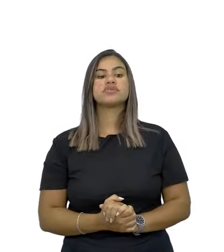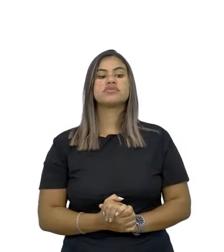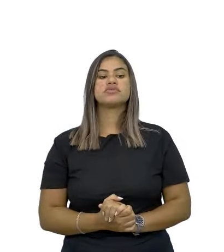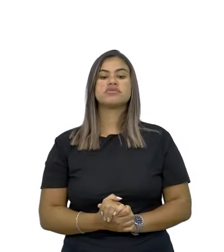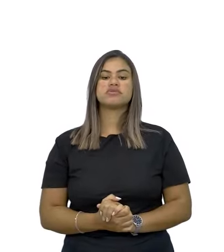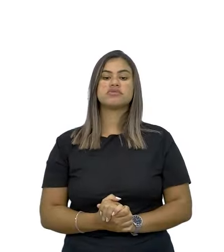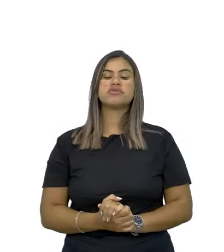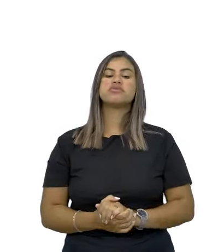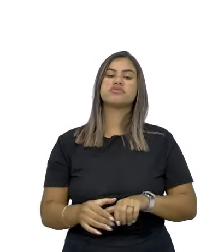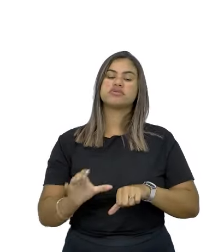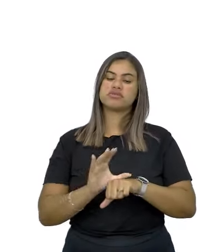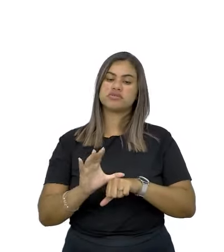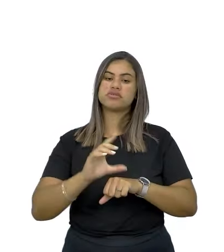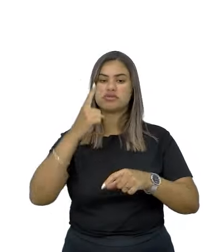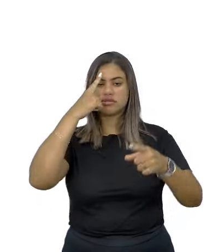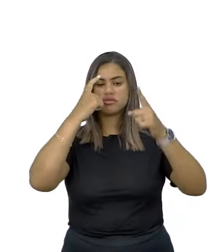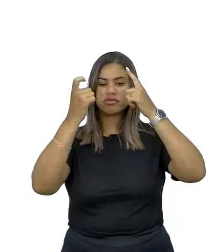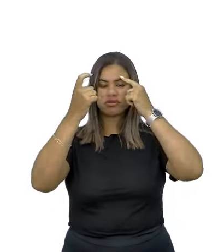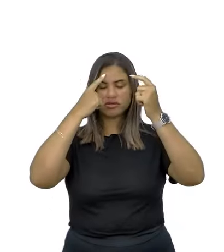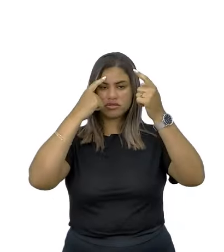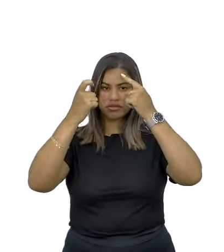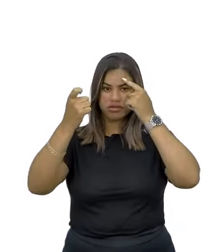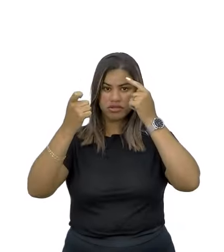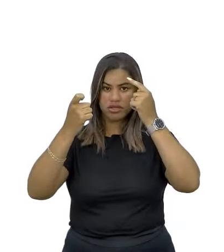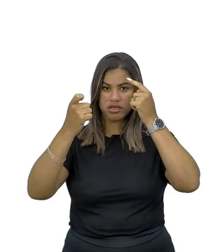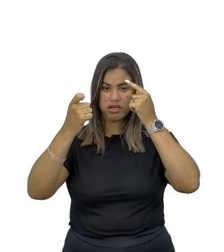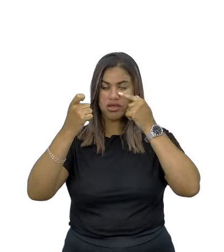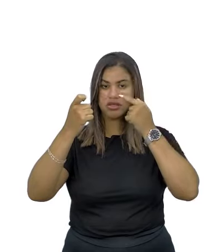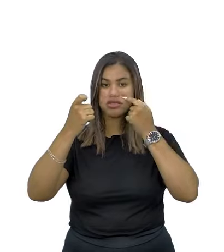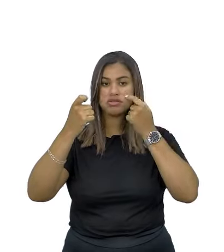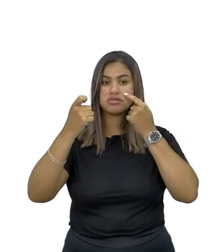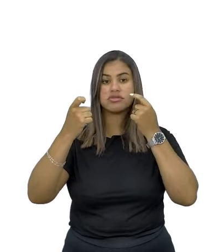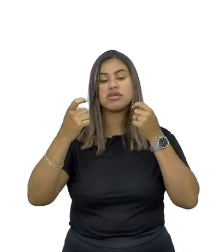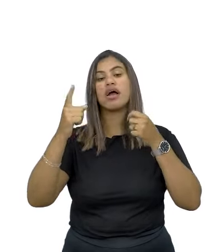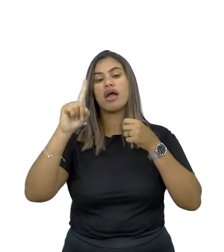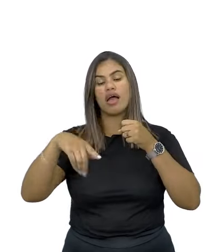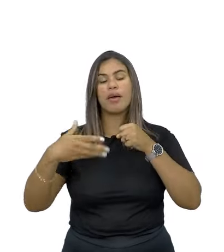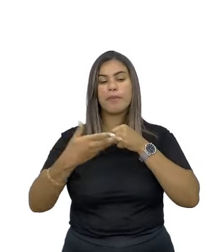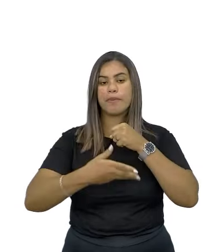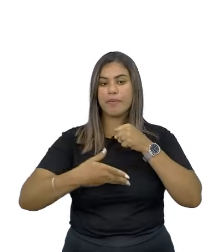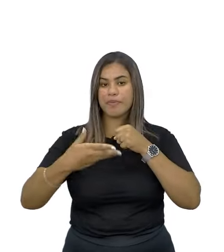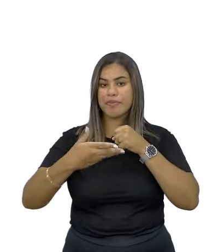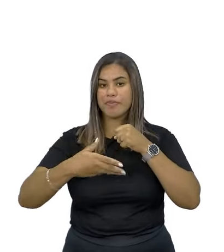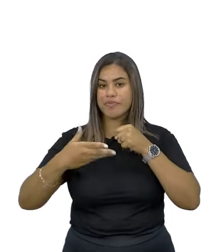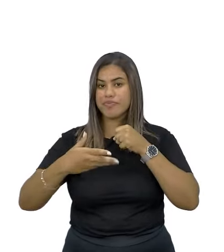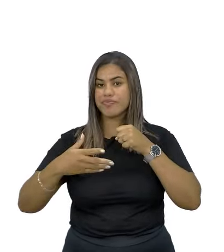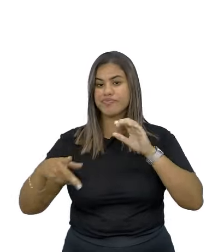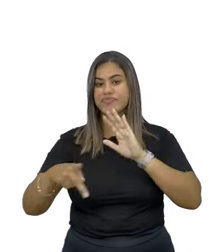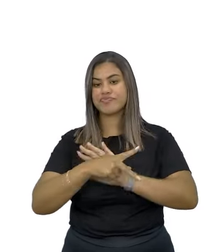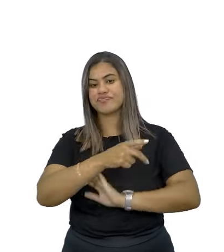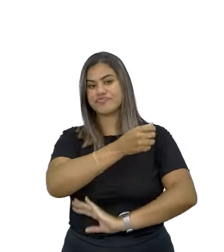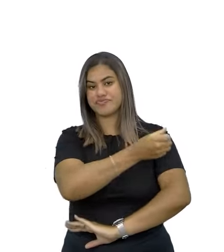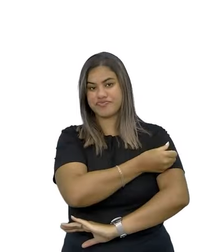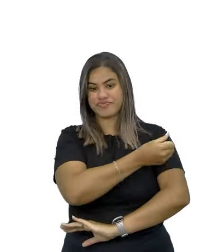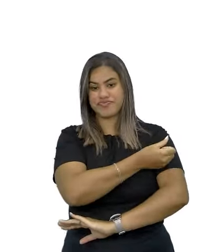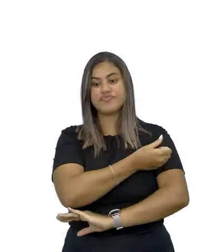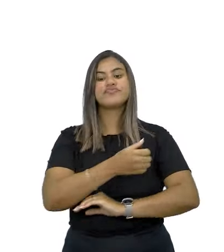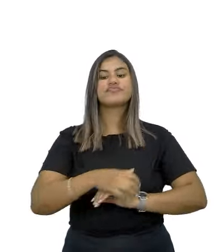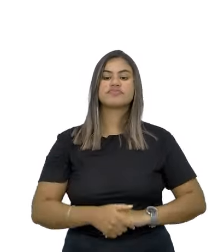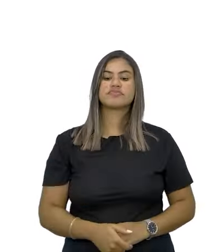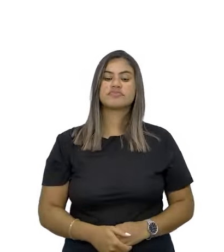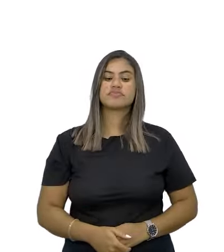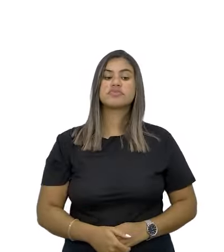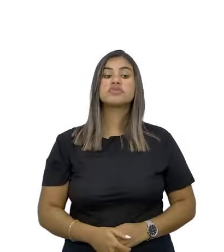São conceitos e ideias que são base, né, para o sexto ano. Exploramos